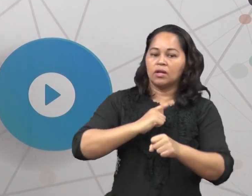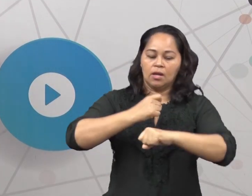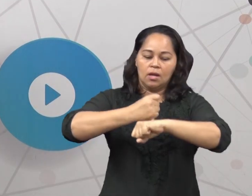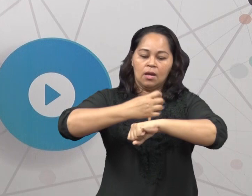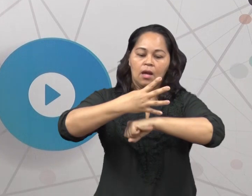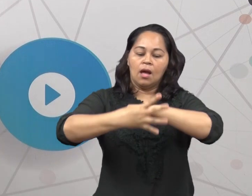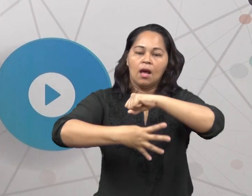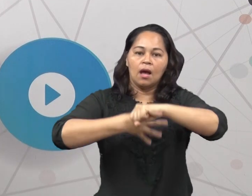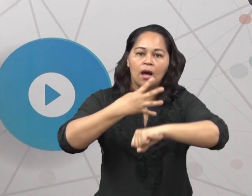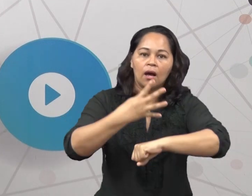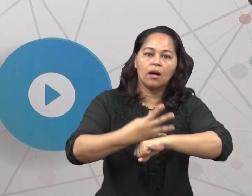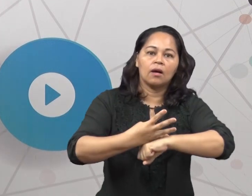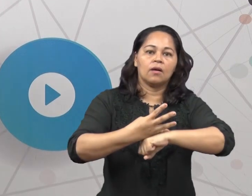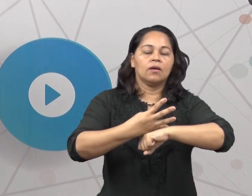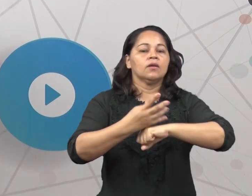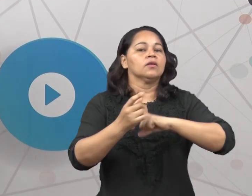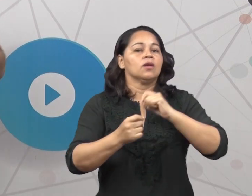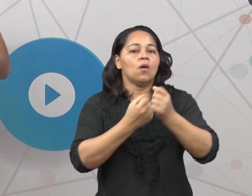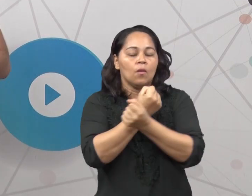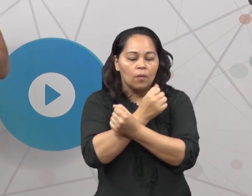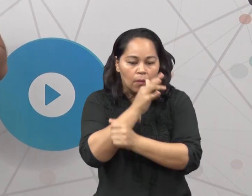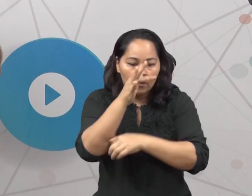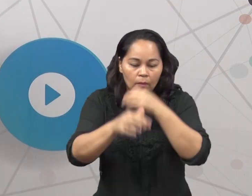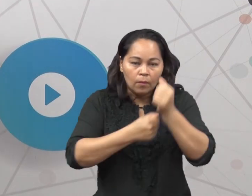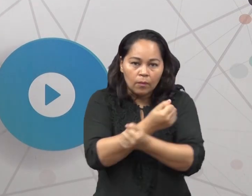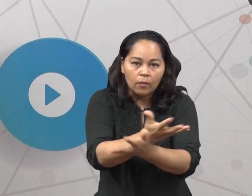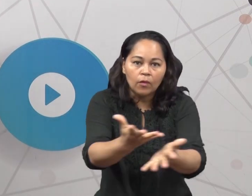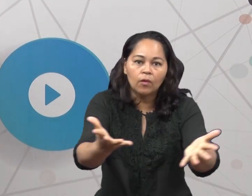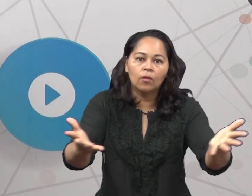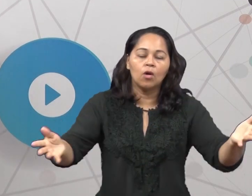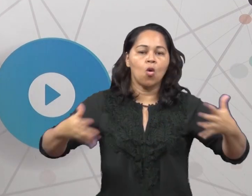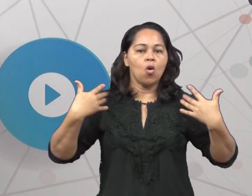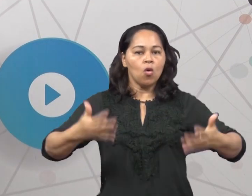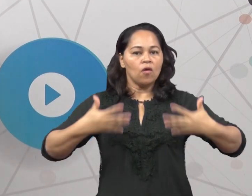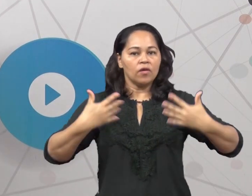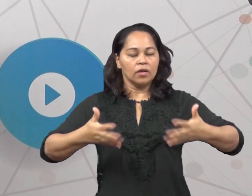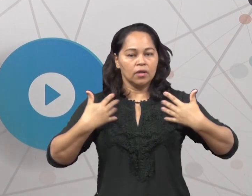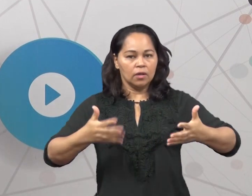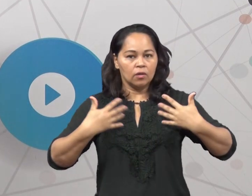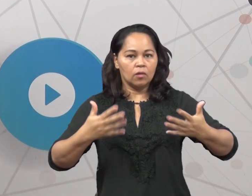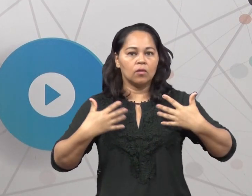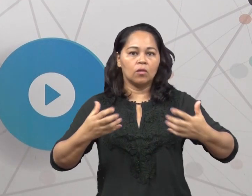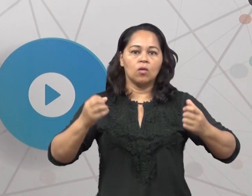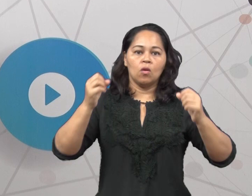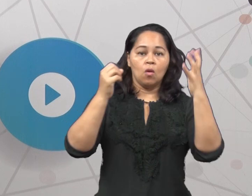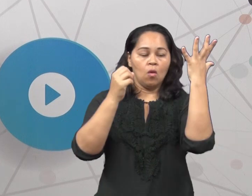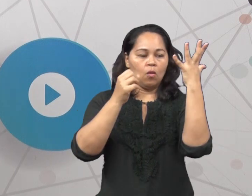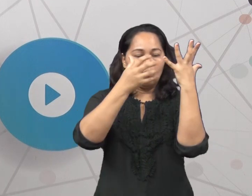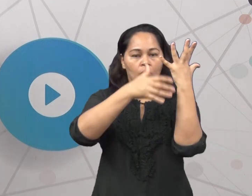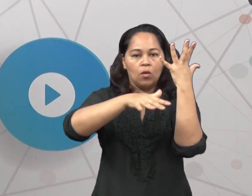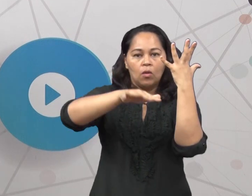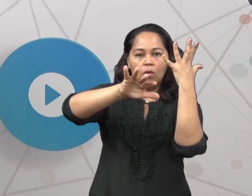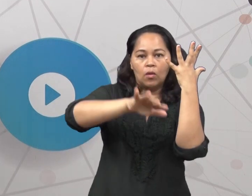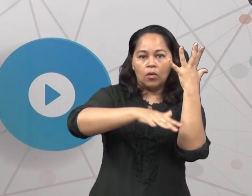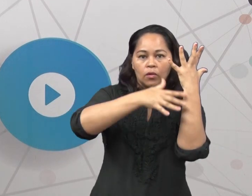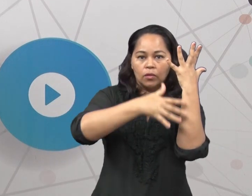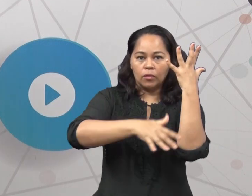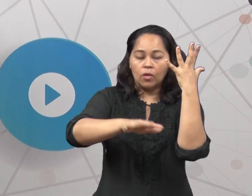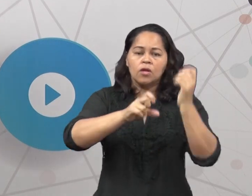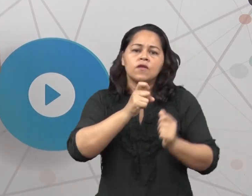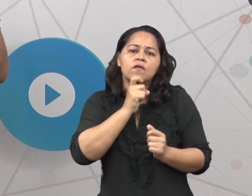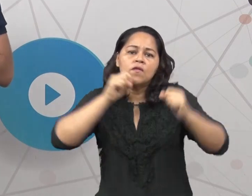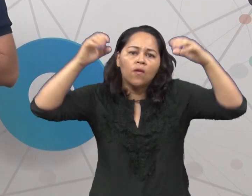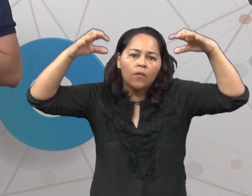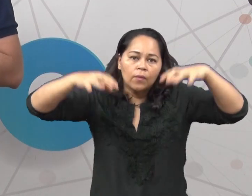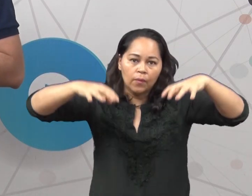ano, primavera, verão, outono e inverno. É um movimento bem diferente do